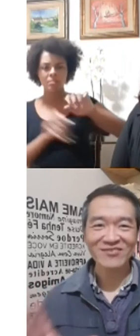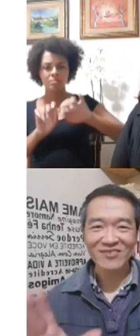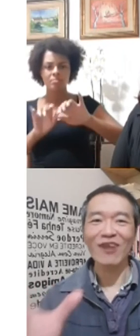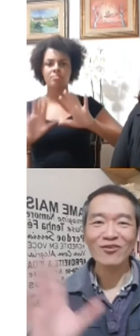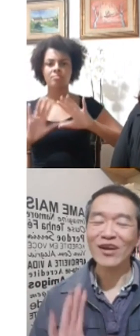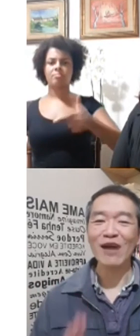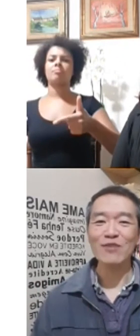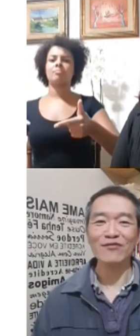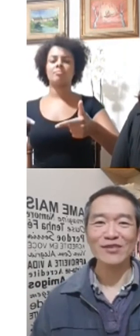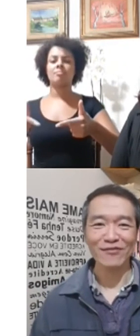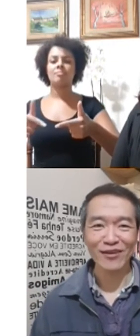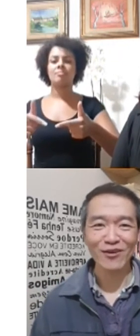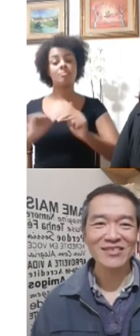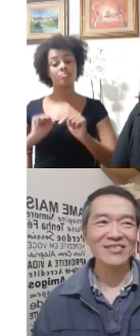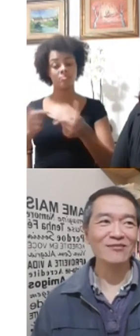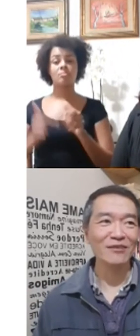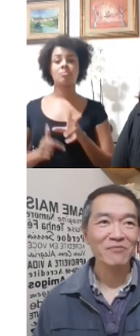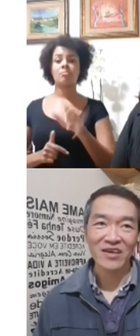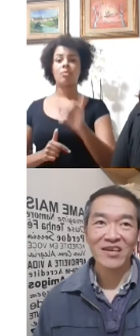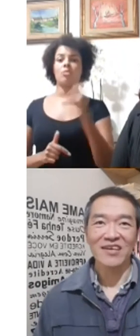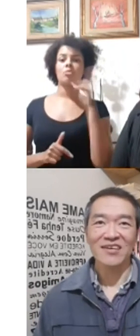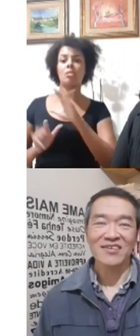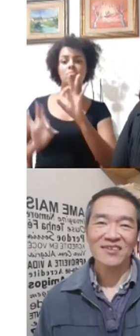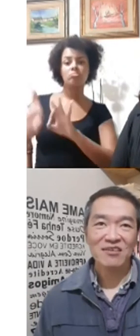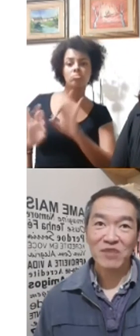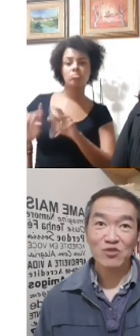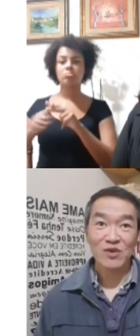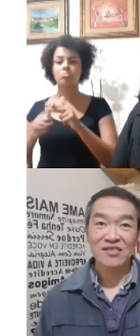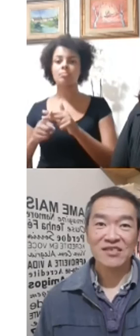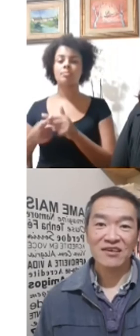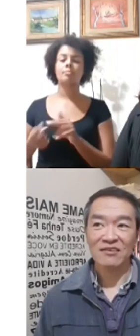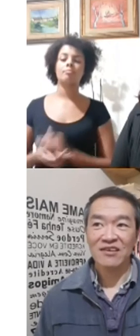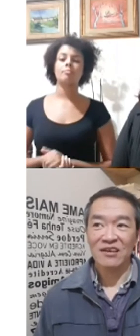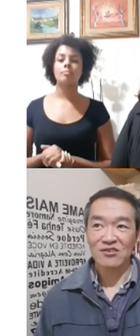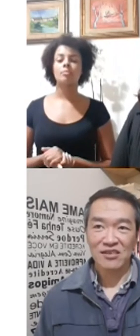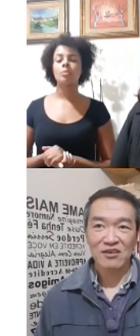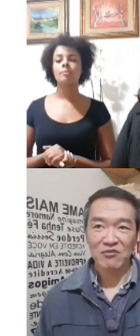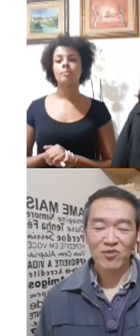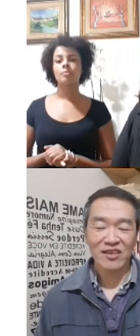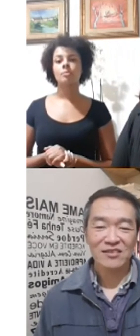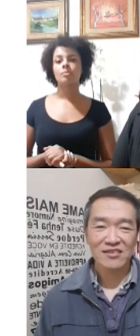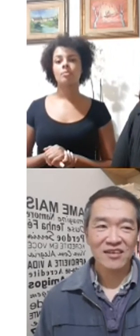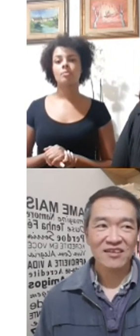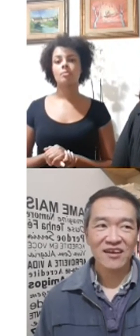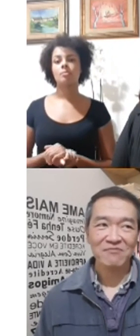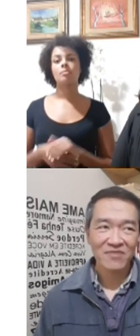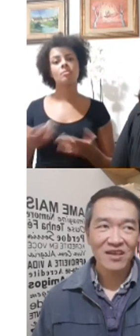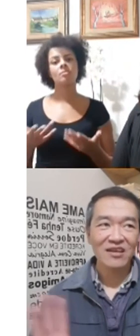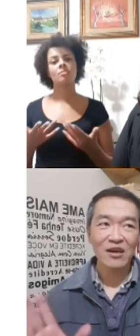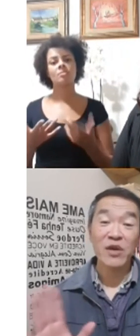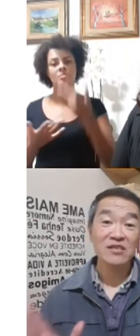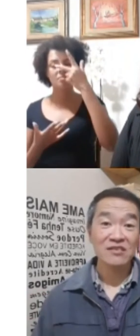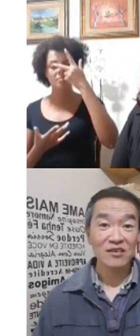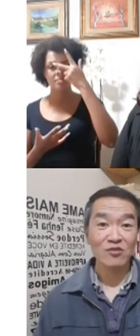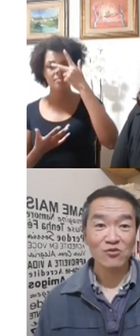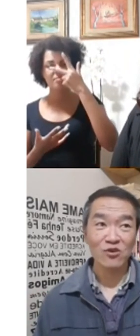negócio no caminho você vai corrigindo, né? E mesmo assim, né, acho que muita gente aí